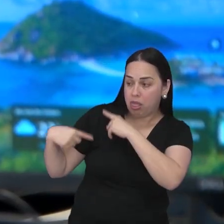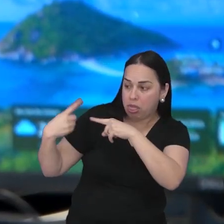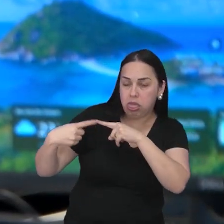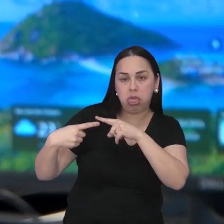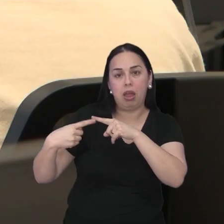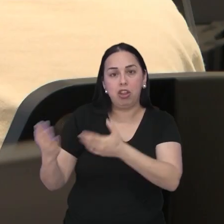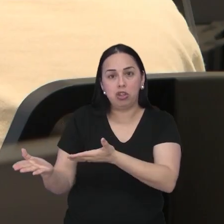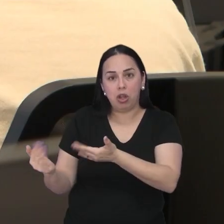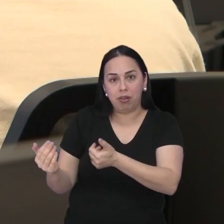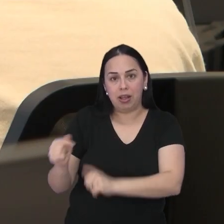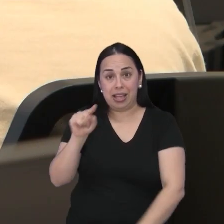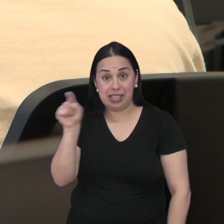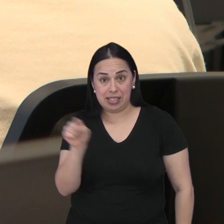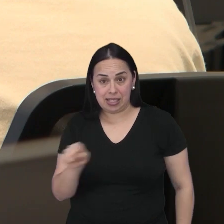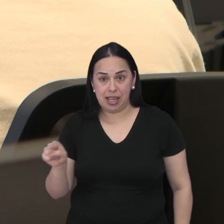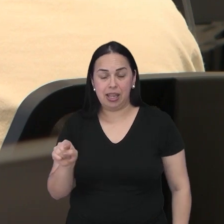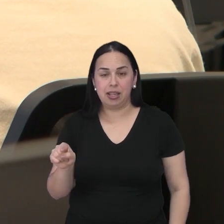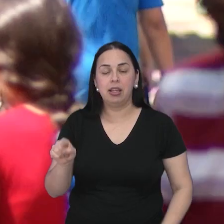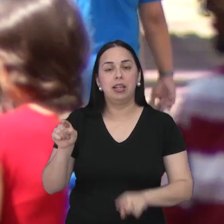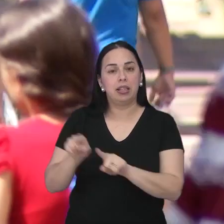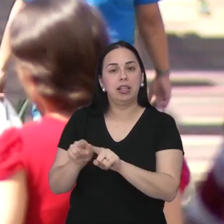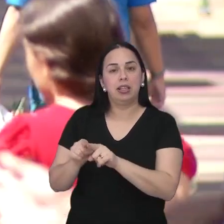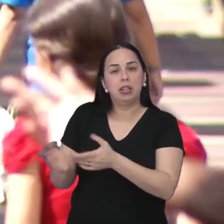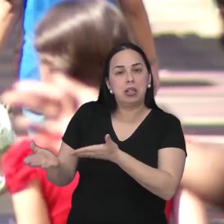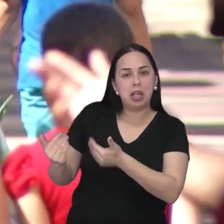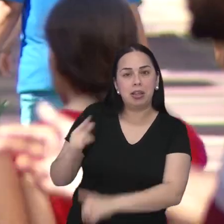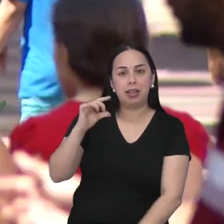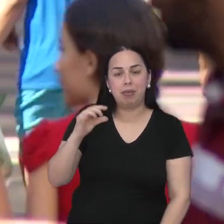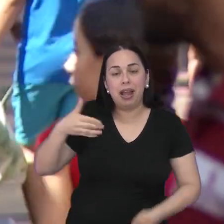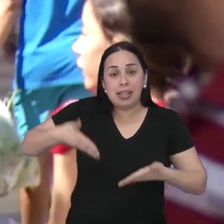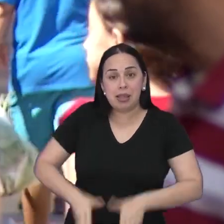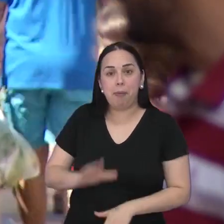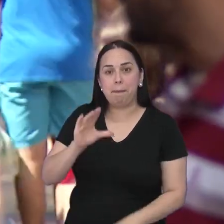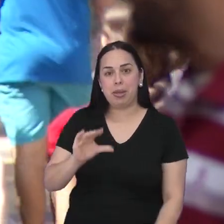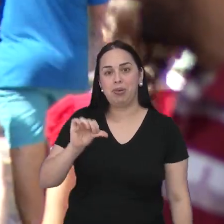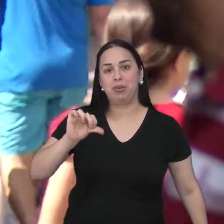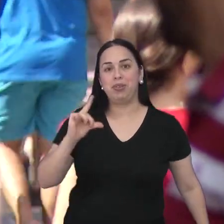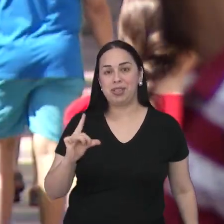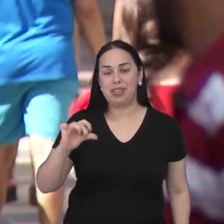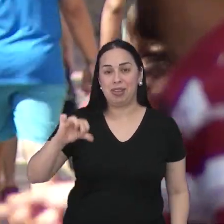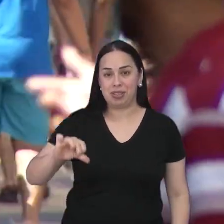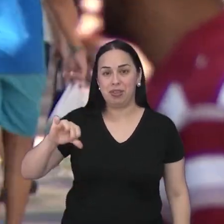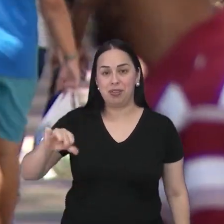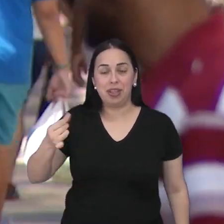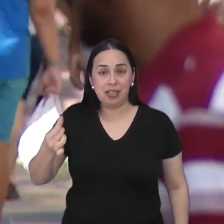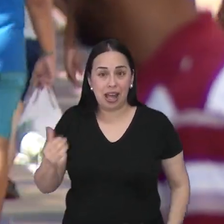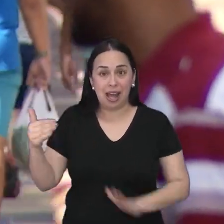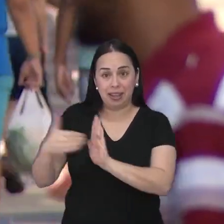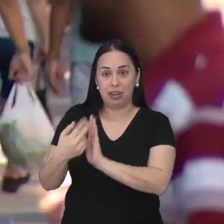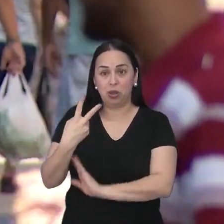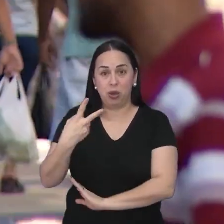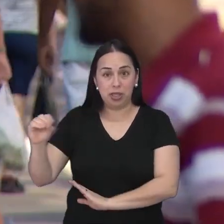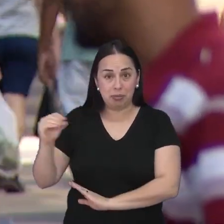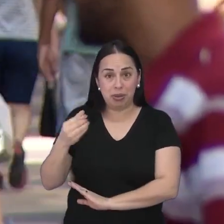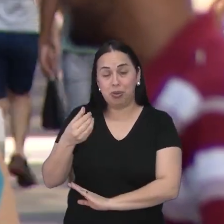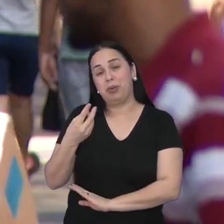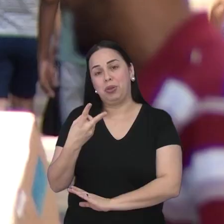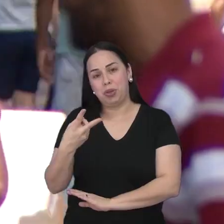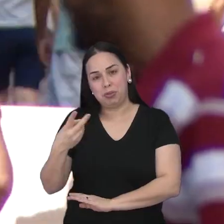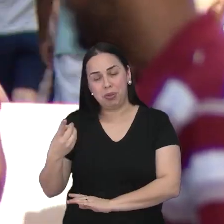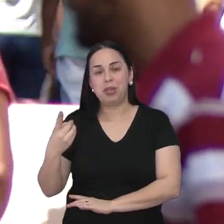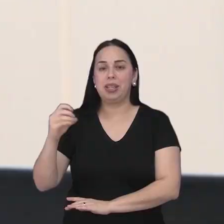também influenciou as relações profissionais. A geração Z, formada pelos nascidos entre 1996